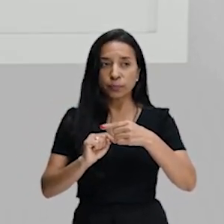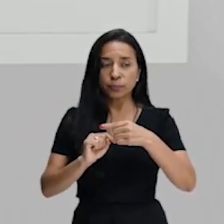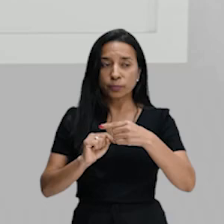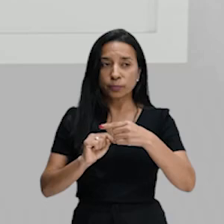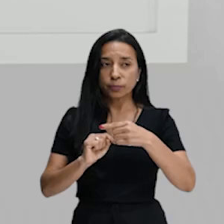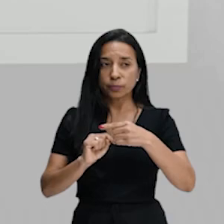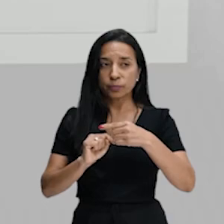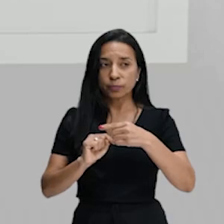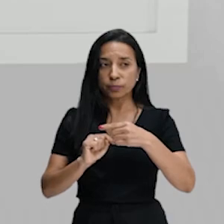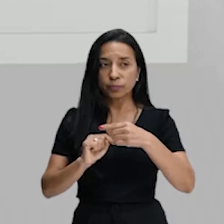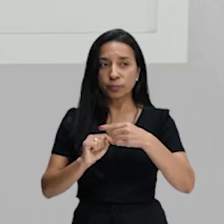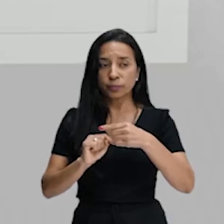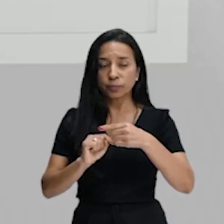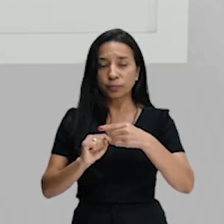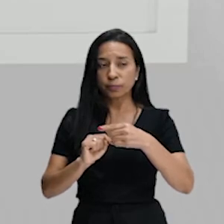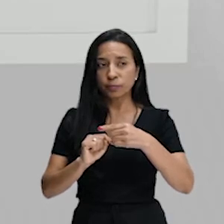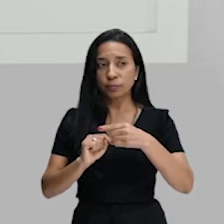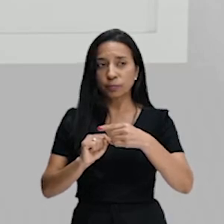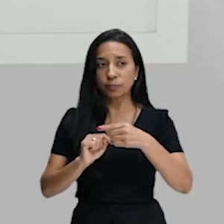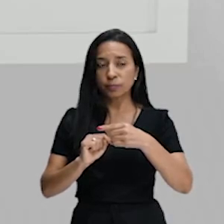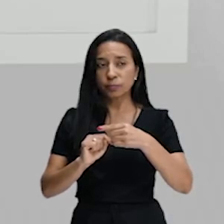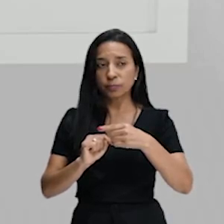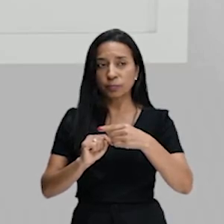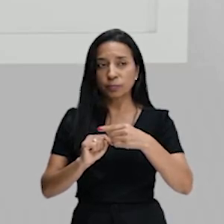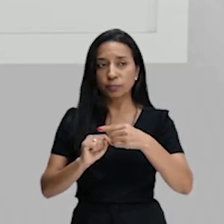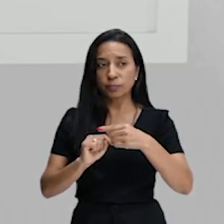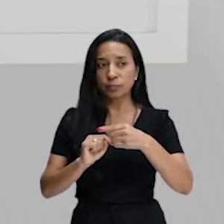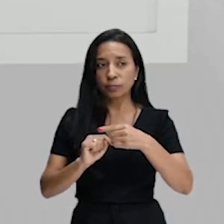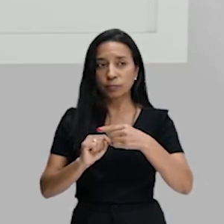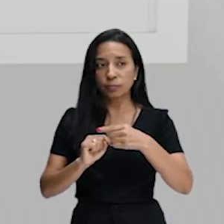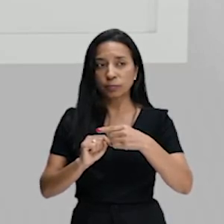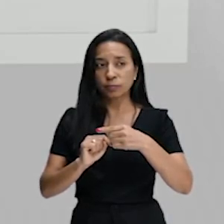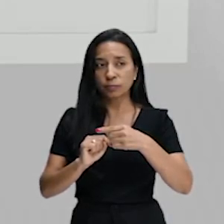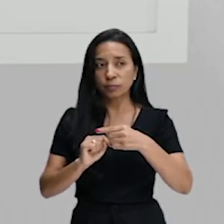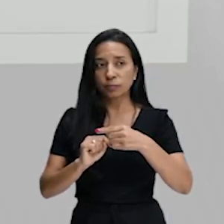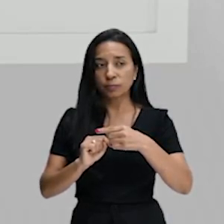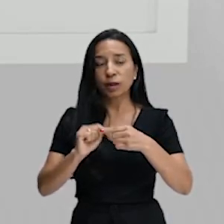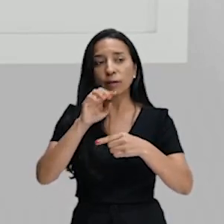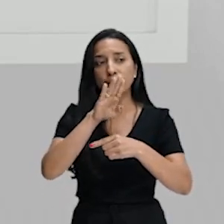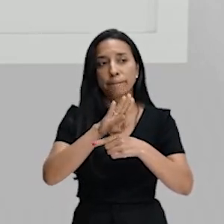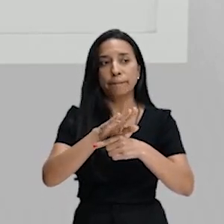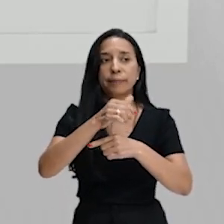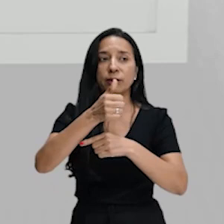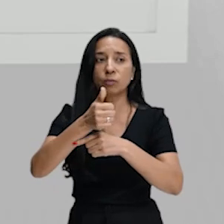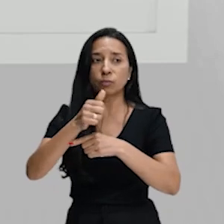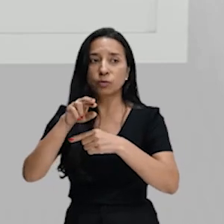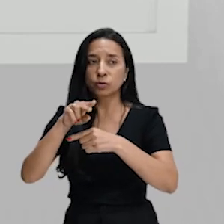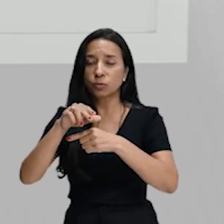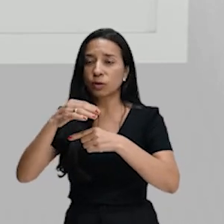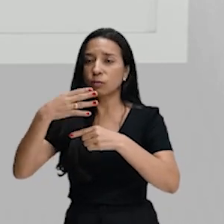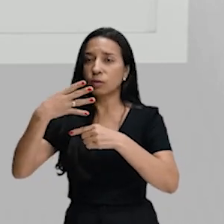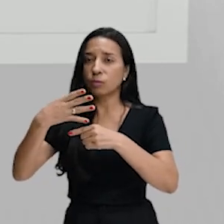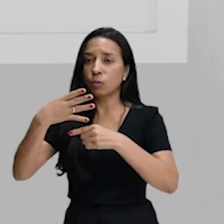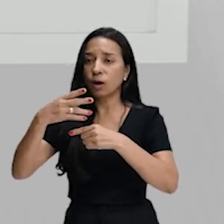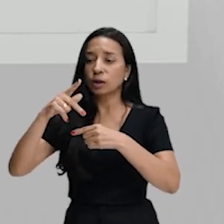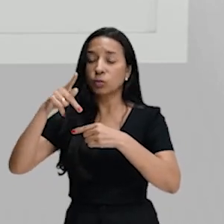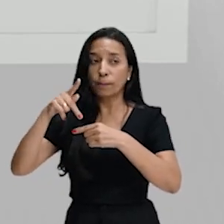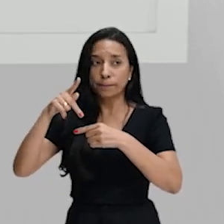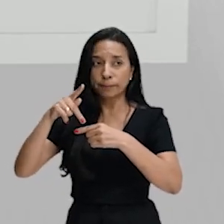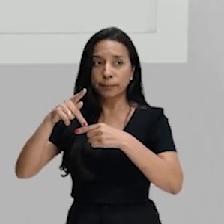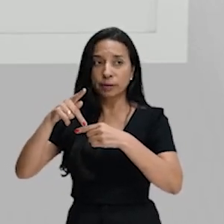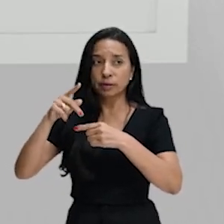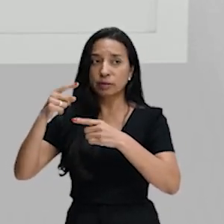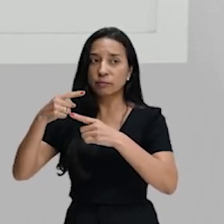sobre 2 vezes π, né? Vezes os 20 centímetros, né? Esse 20 centímetros tem que transformar para metros.